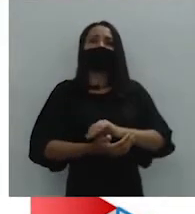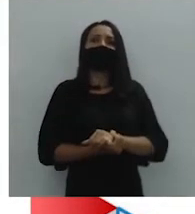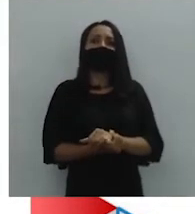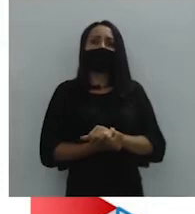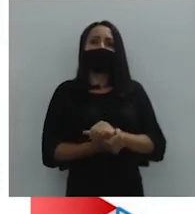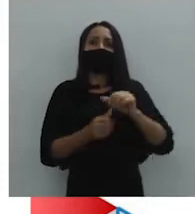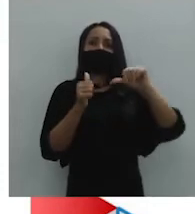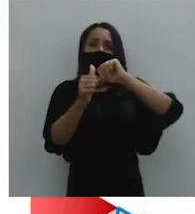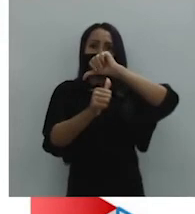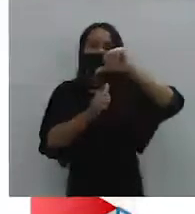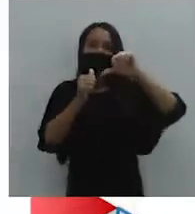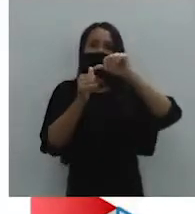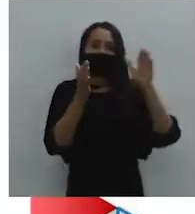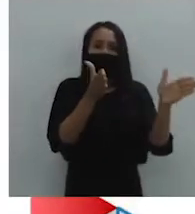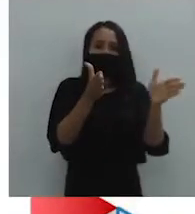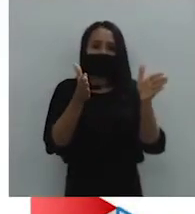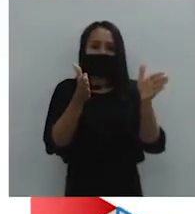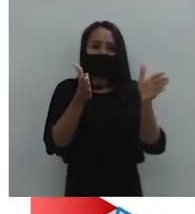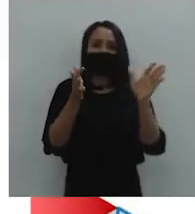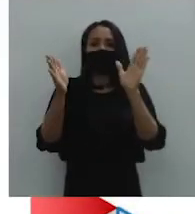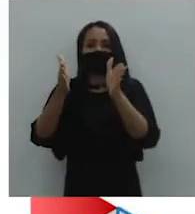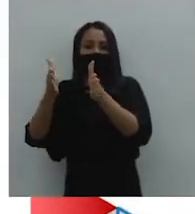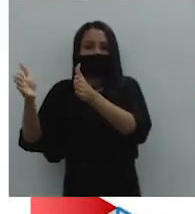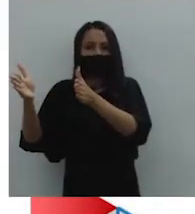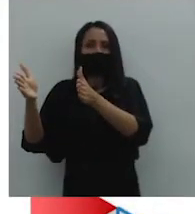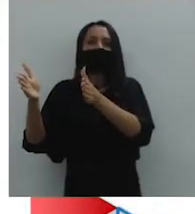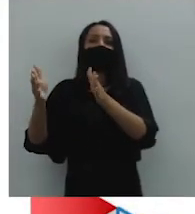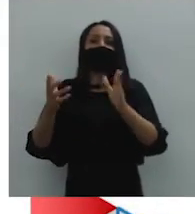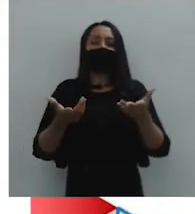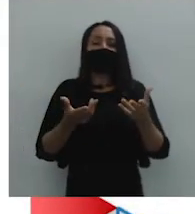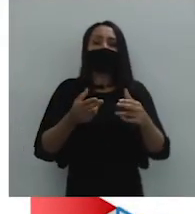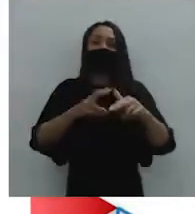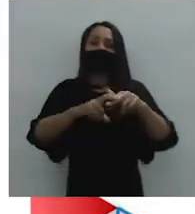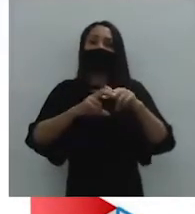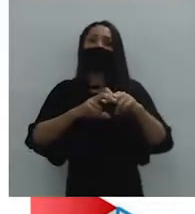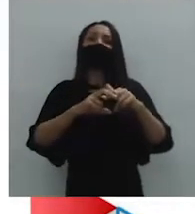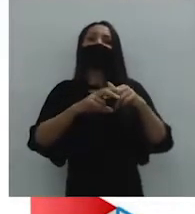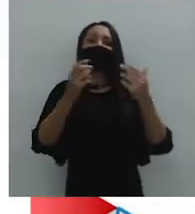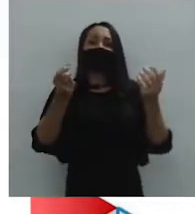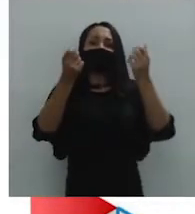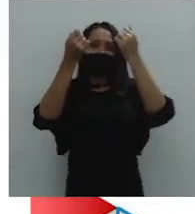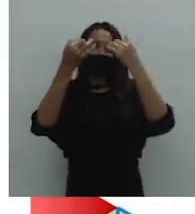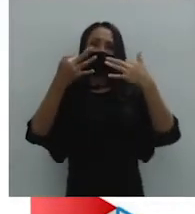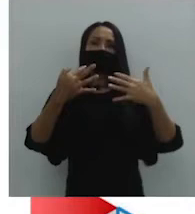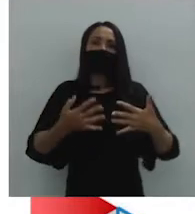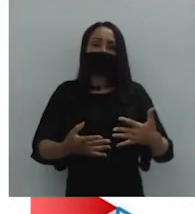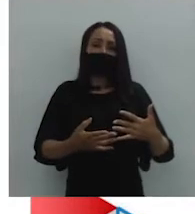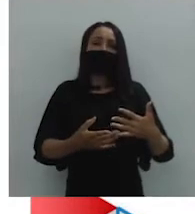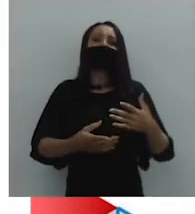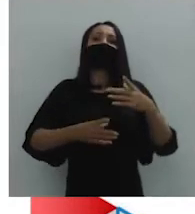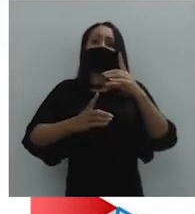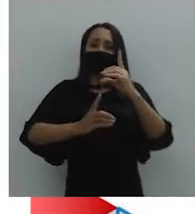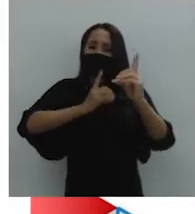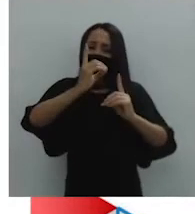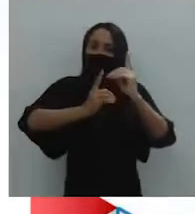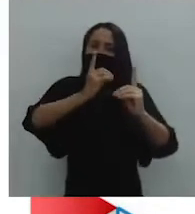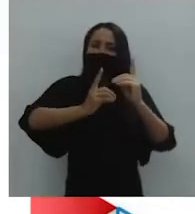de um momento para outro, vamos dizer assim. E por isso, afirmando que elas são dinâmicas e estão